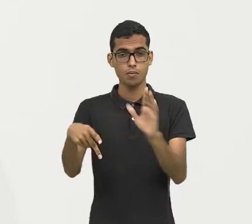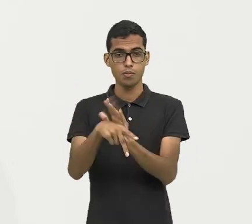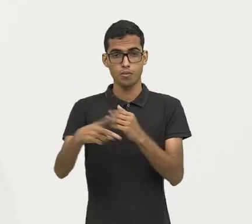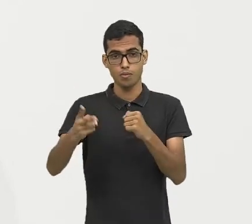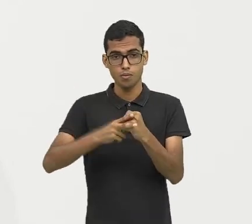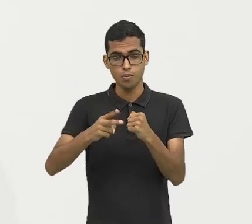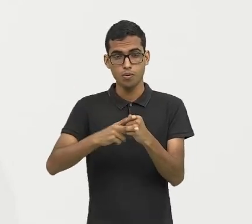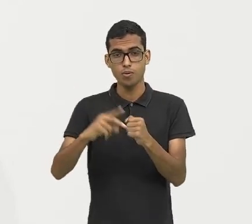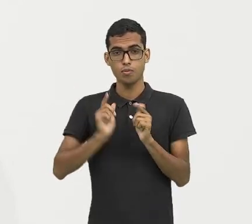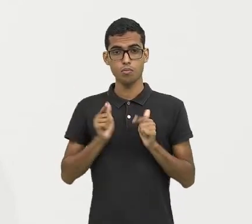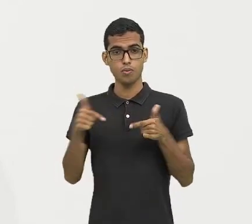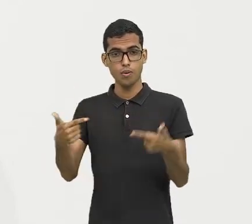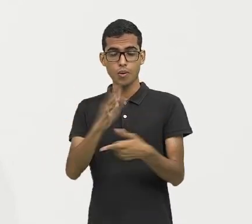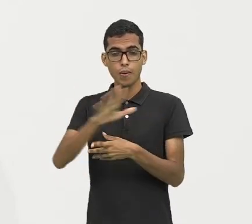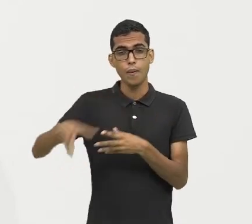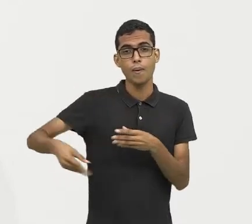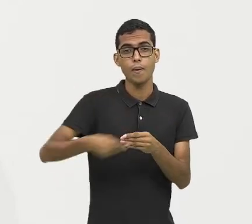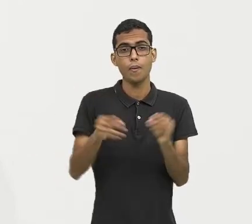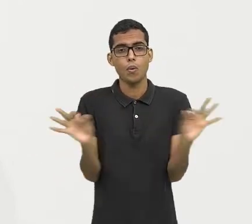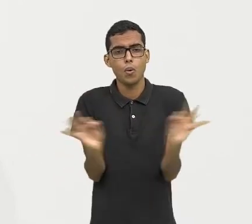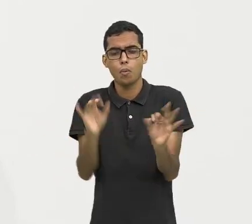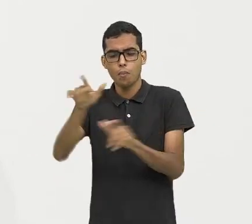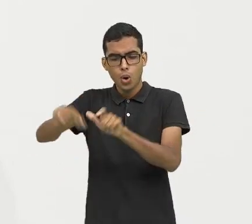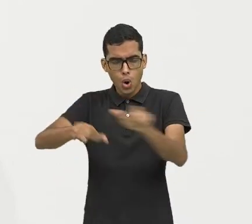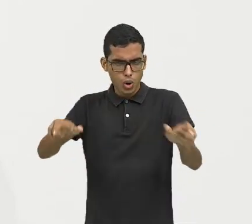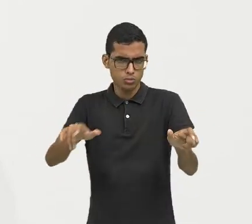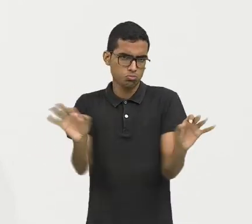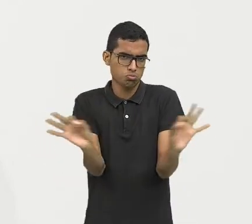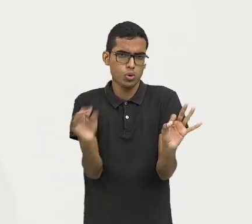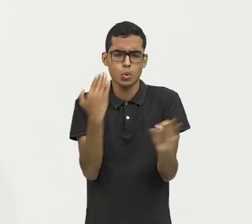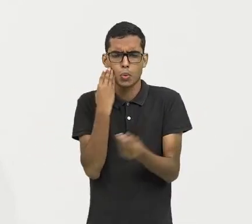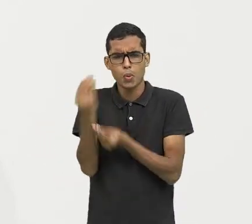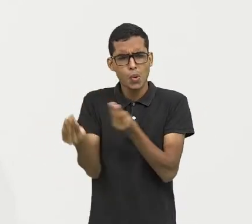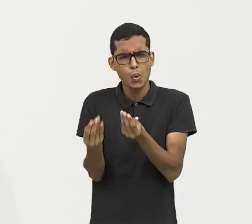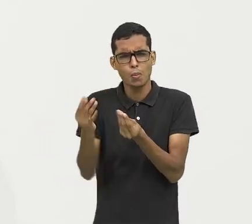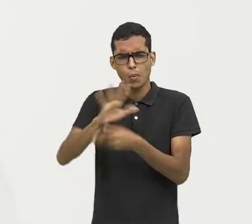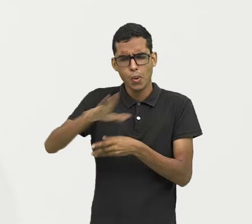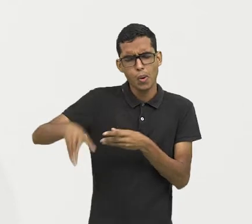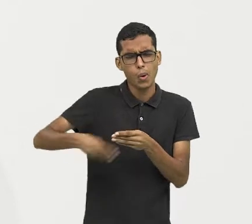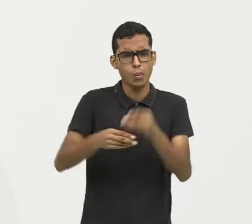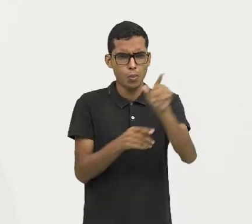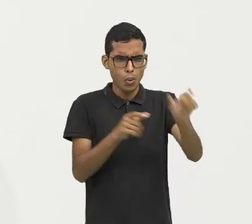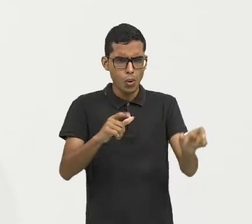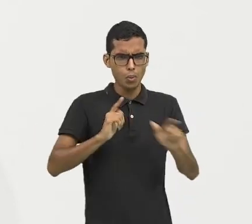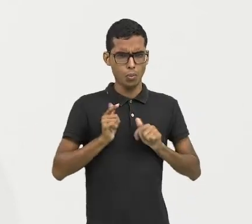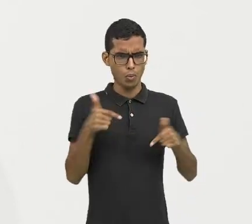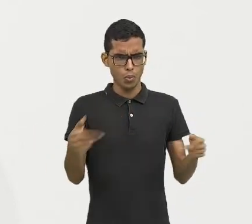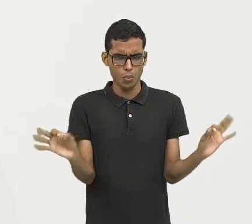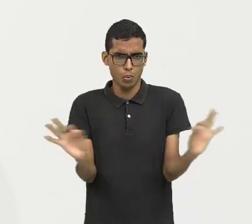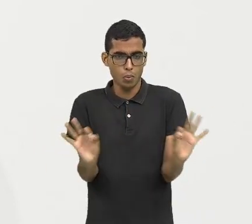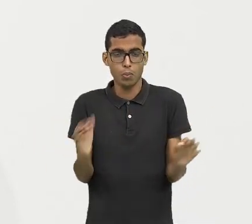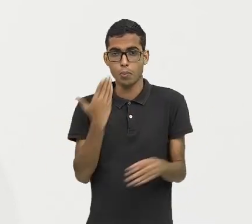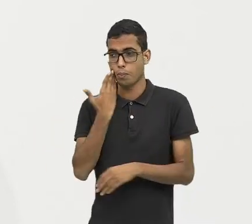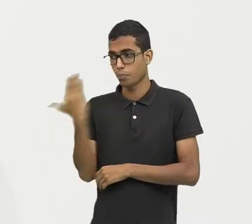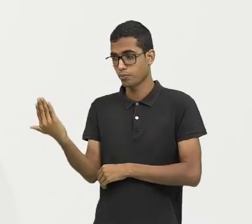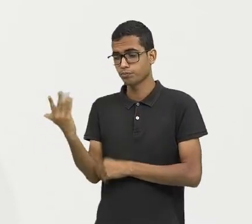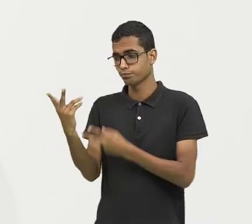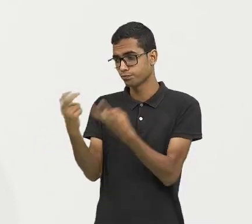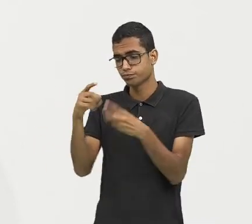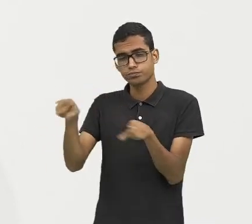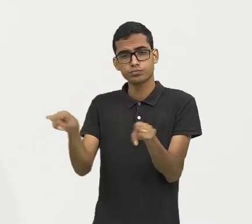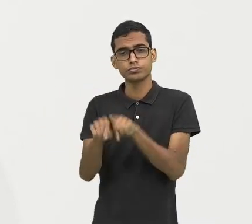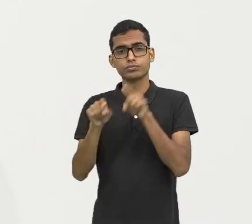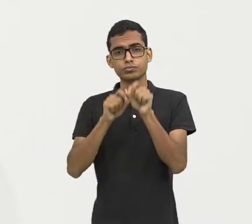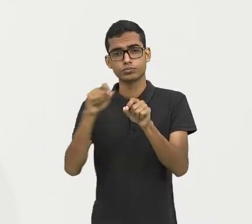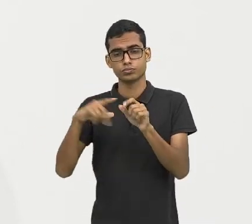ter a sua ação atribuída a nenhum ser, certo? E como não pode atribuir a ação dele a nenhum ser, percebam que